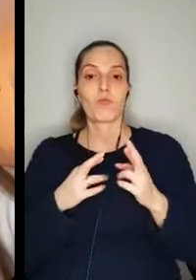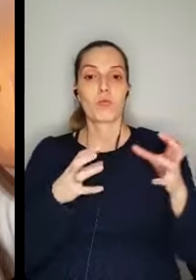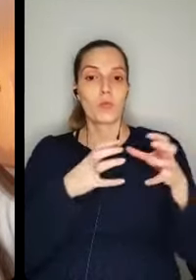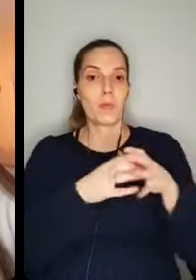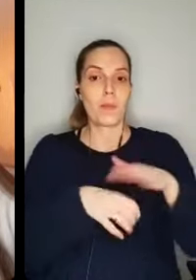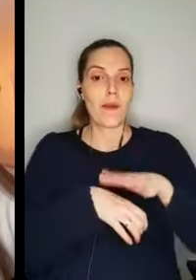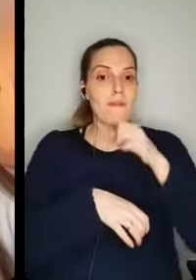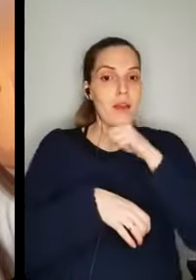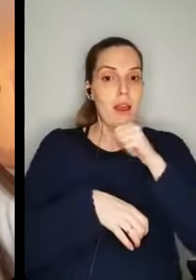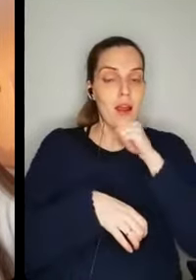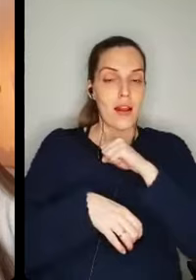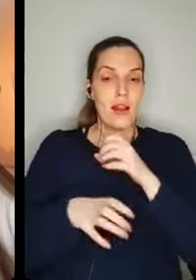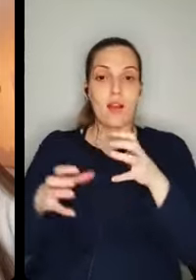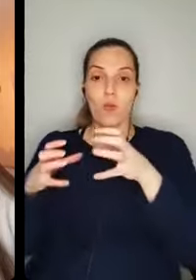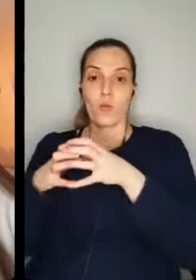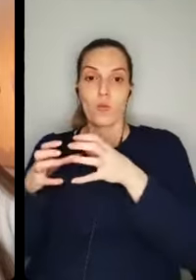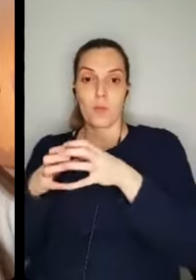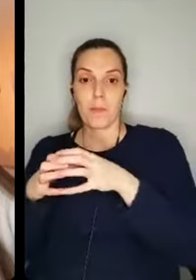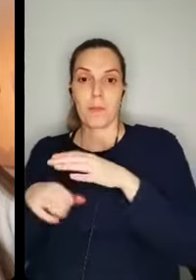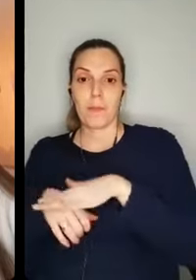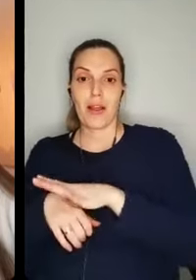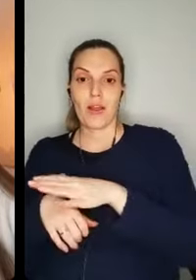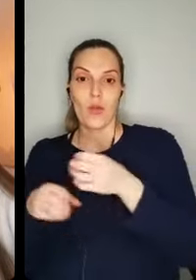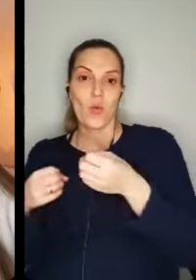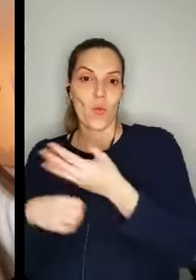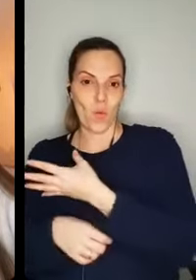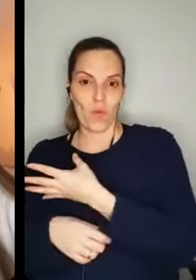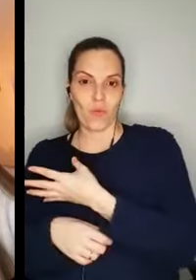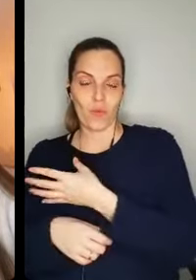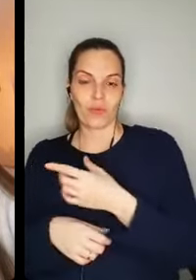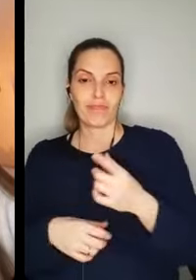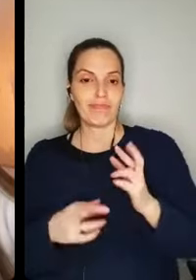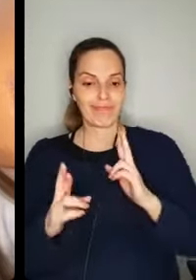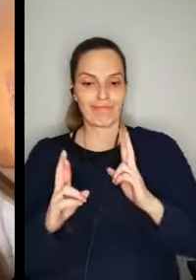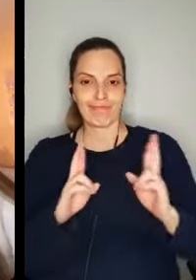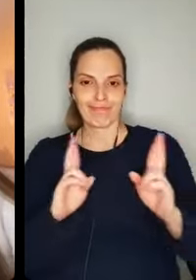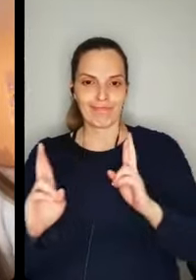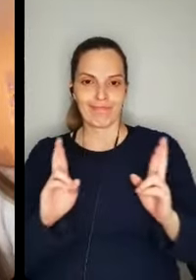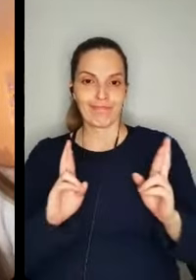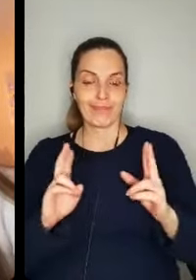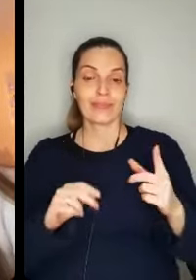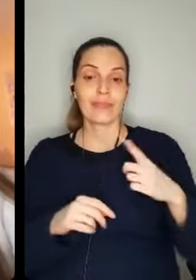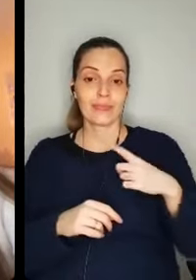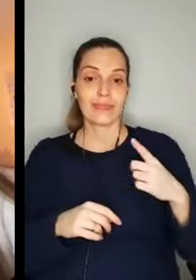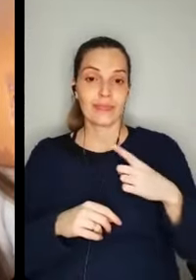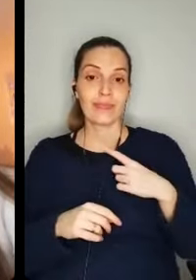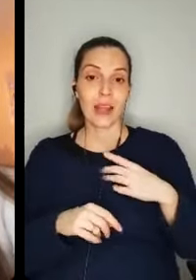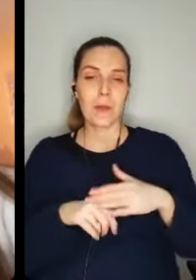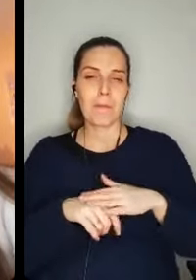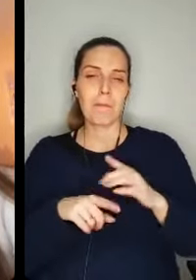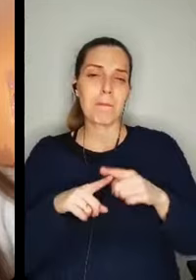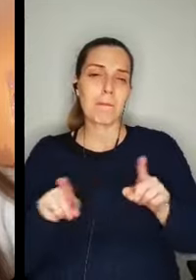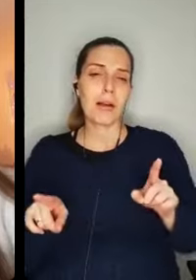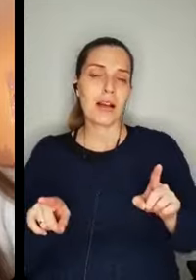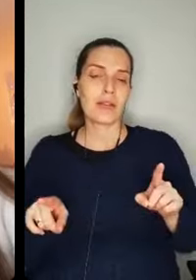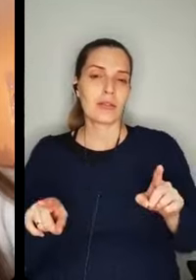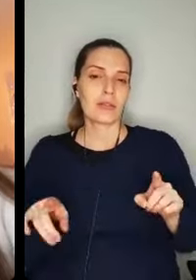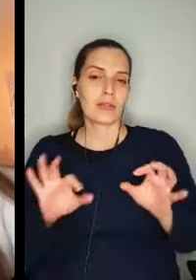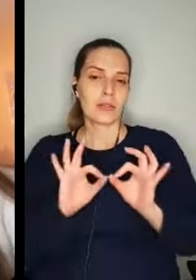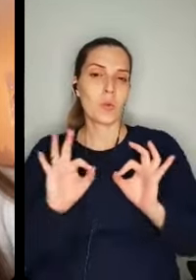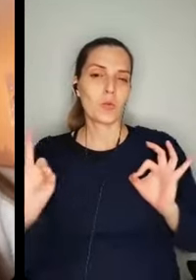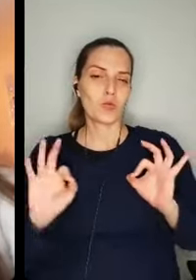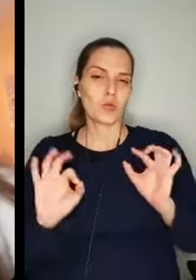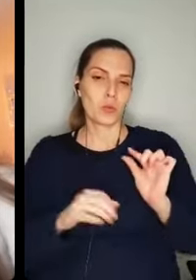relação boa também, mas acaba se distanciando um pouco, né? Não é como a relação da turma em si, ainda mais agora no EAD.